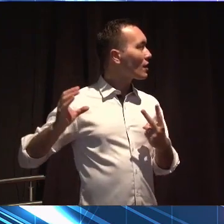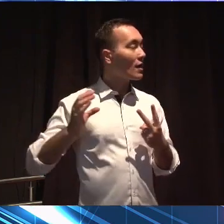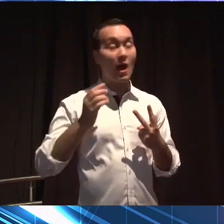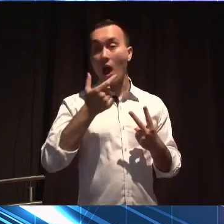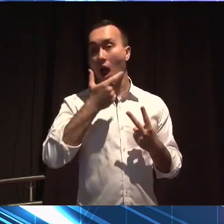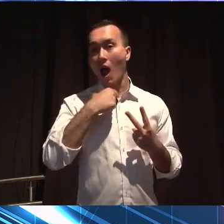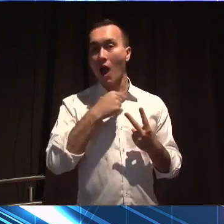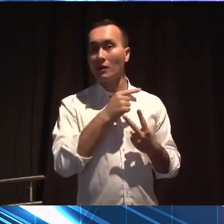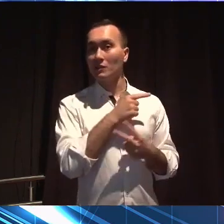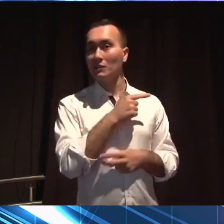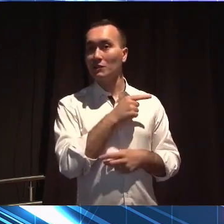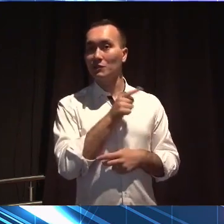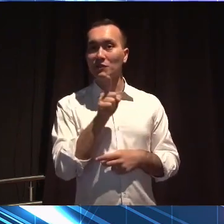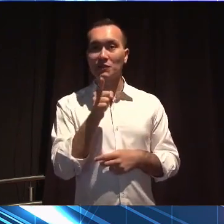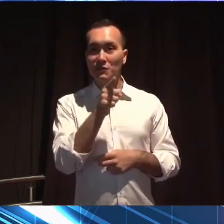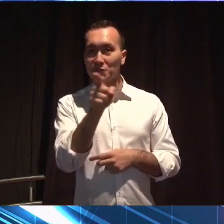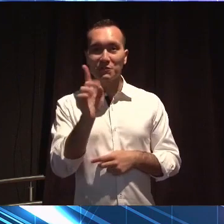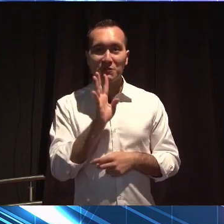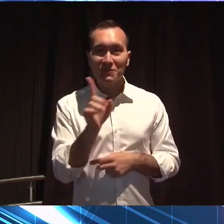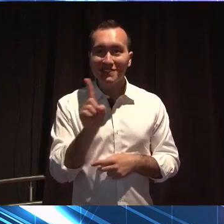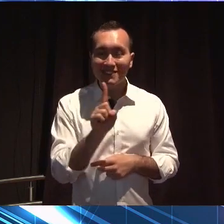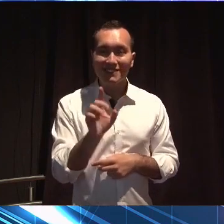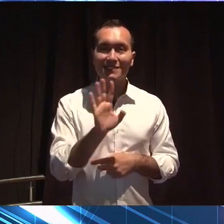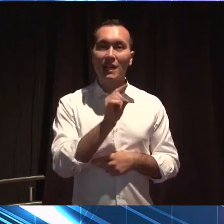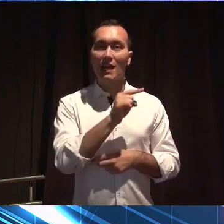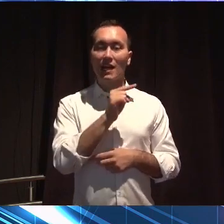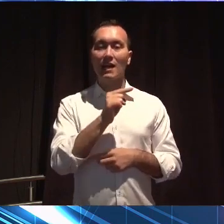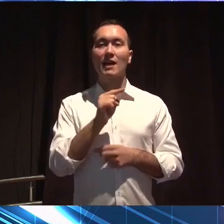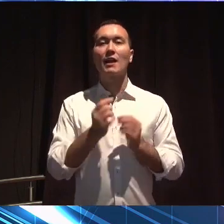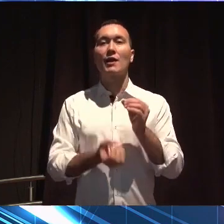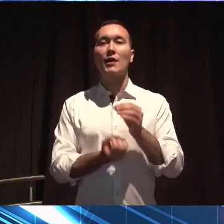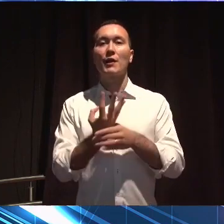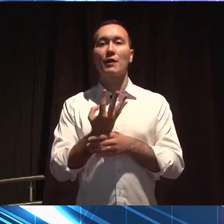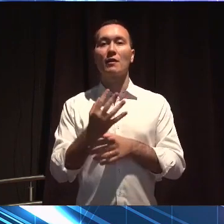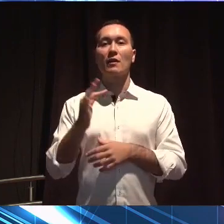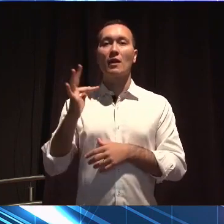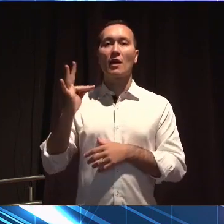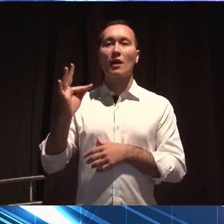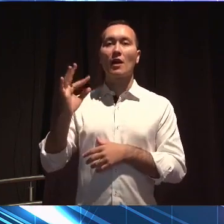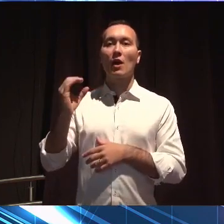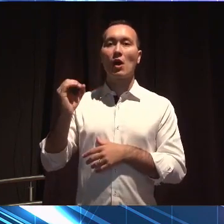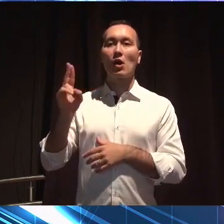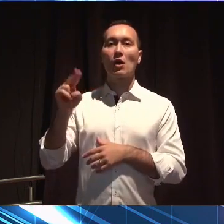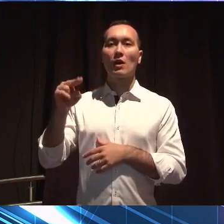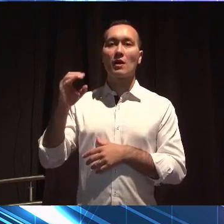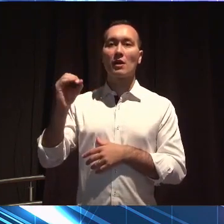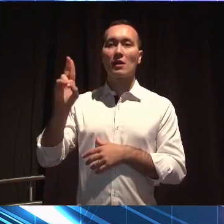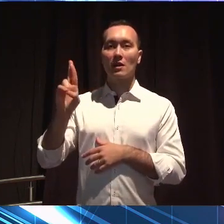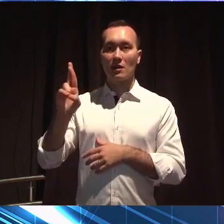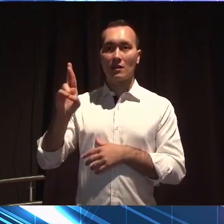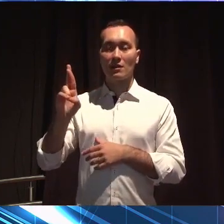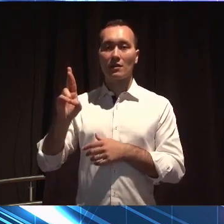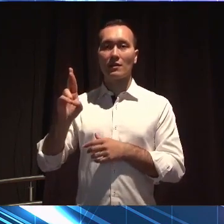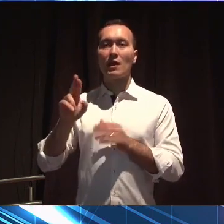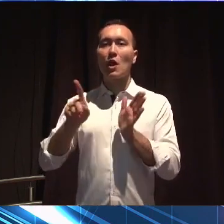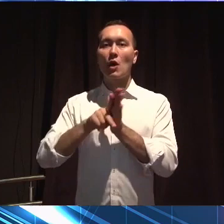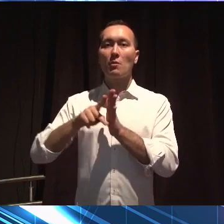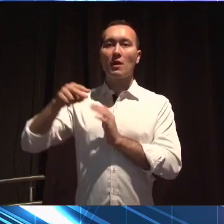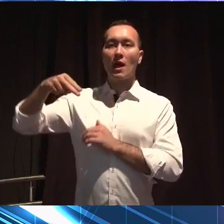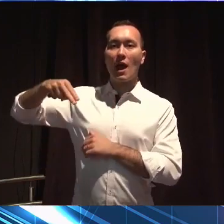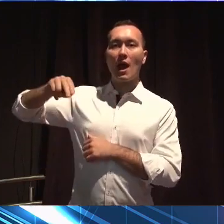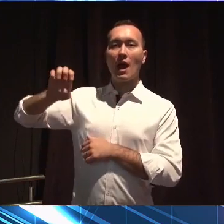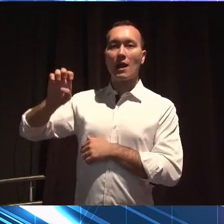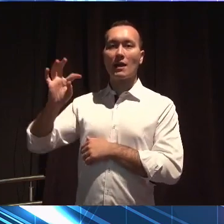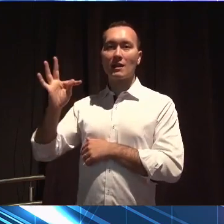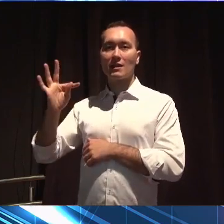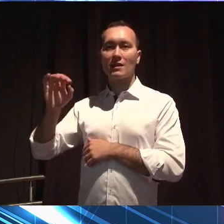Marc Andreessen, ele criou, é um dos founders da Netscape. Quem não conhece Netscape, Netscape é o avô dos